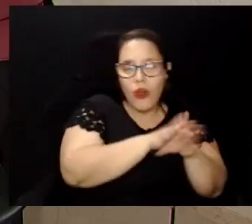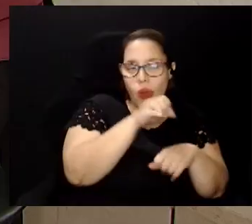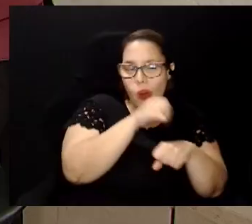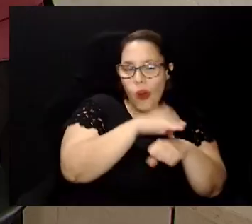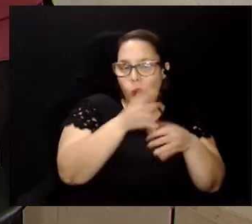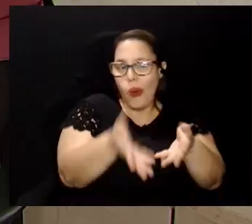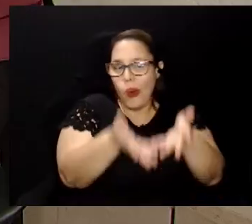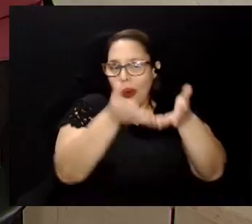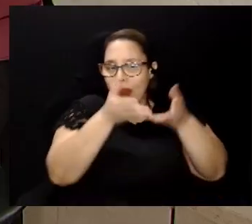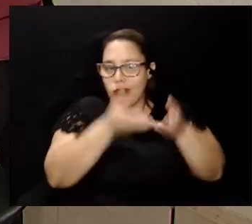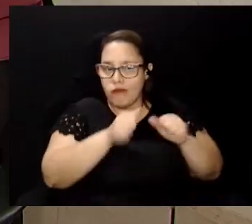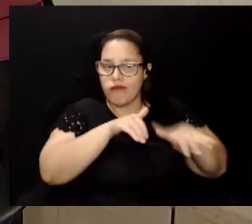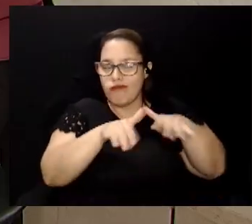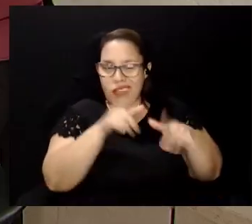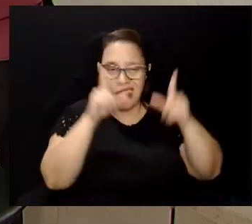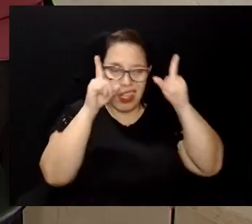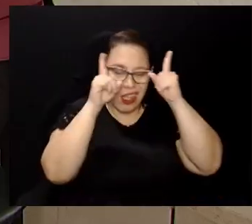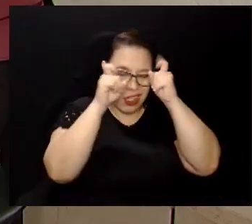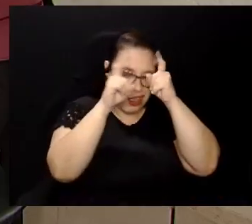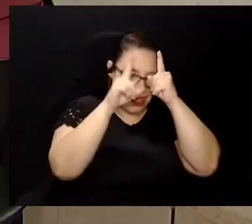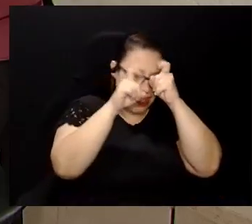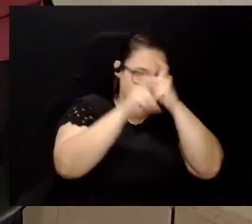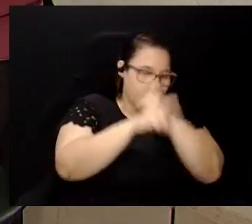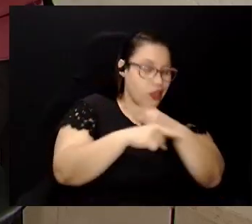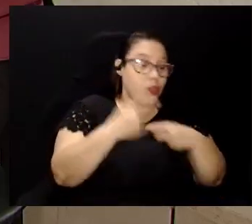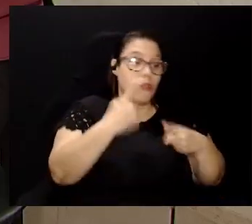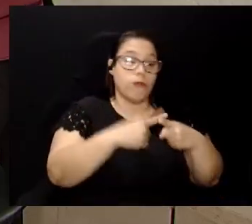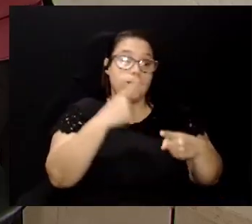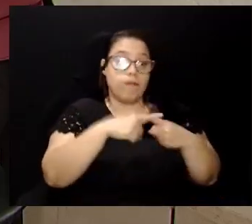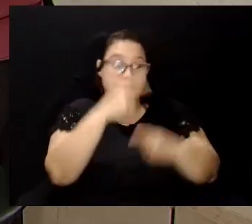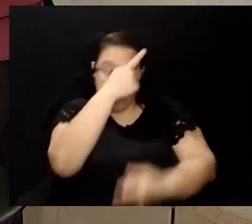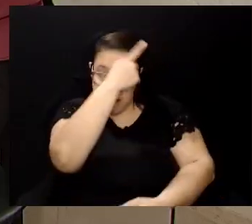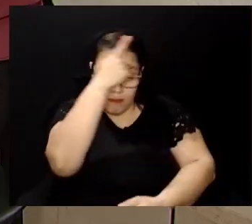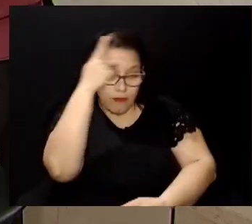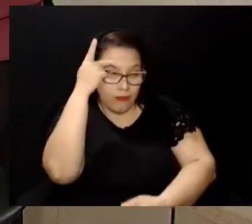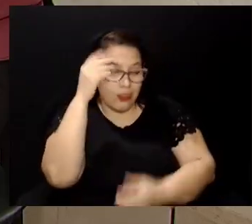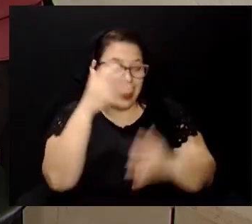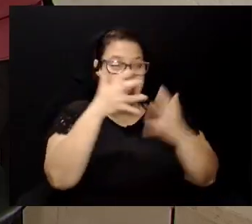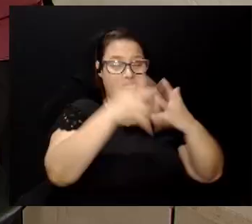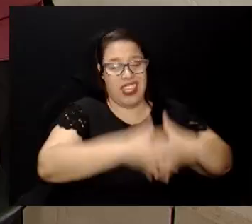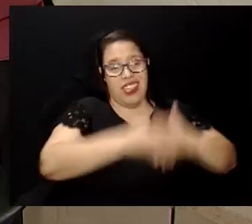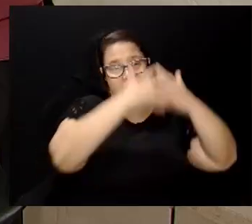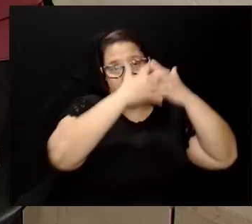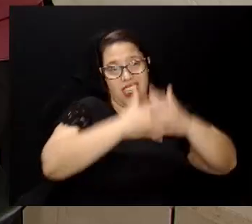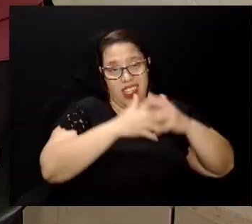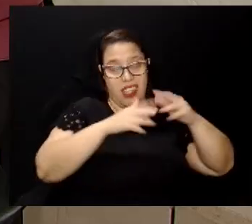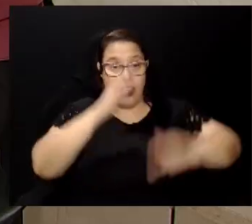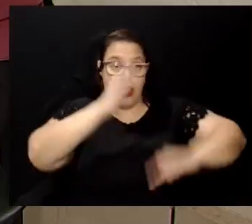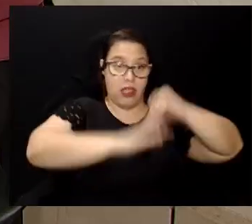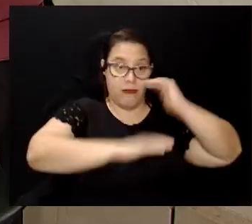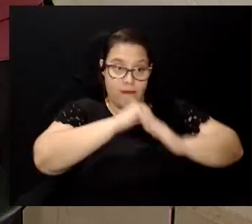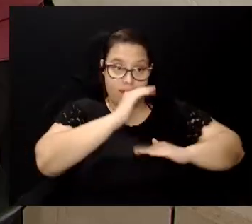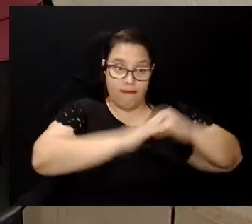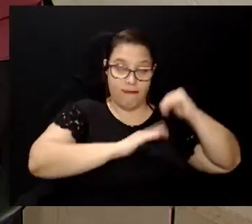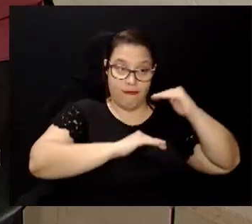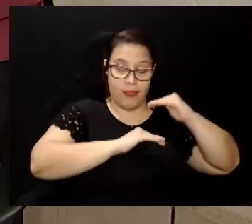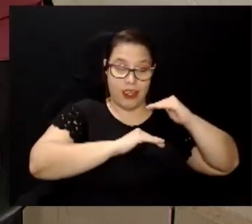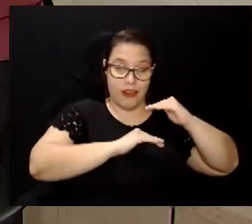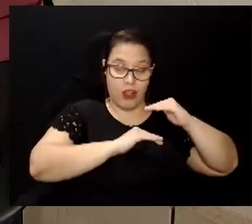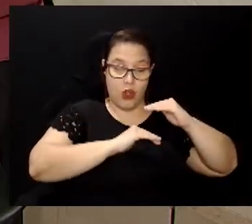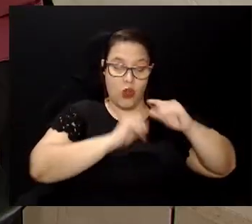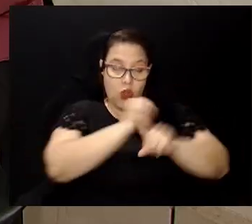ter orientações, de ter o acolhimento no momento de dificuldade, porque muitas pessoas confundem serviço